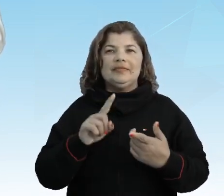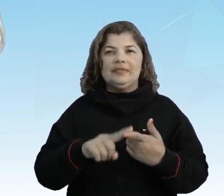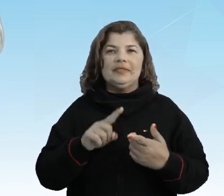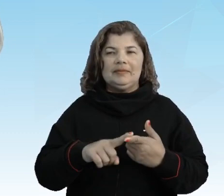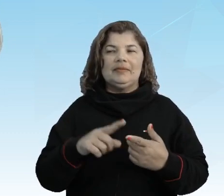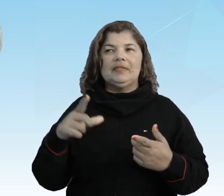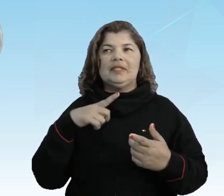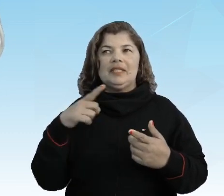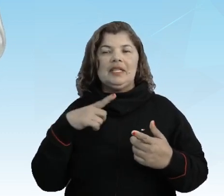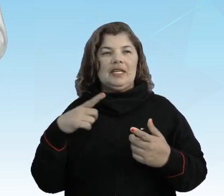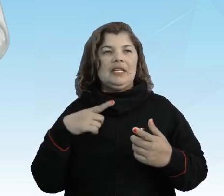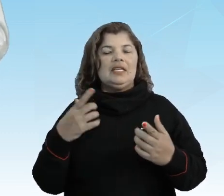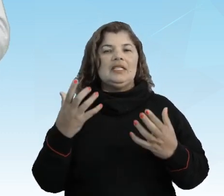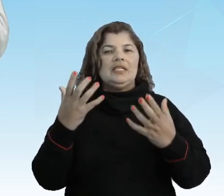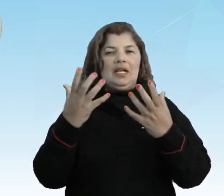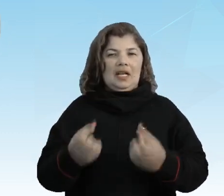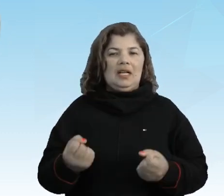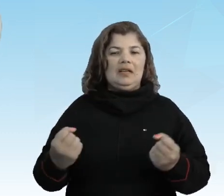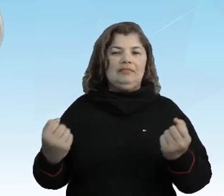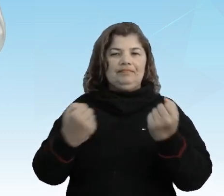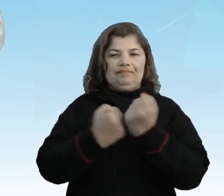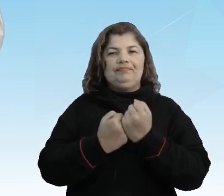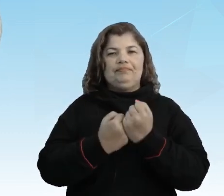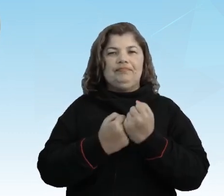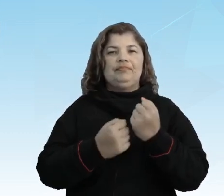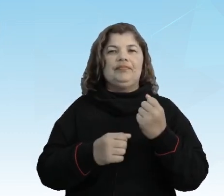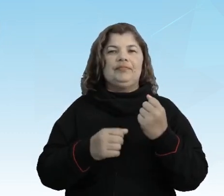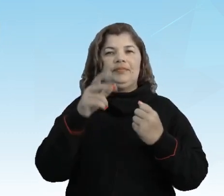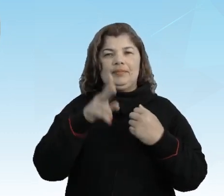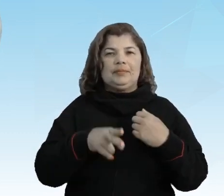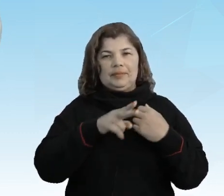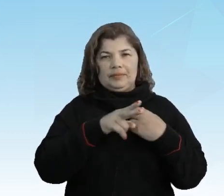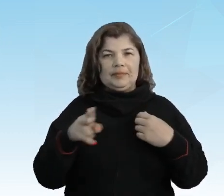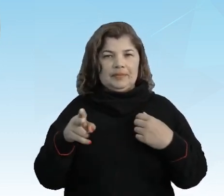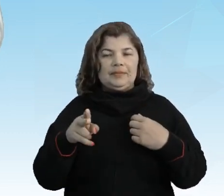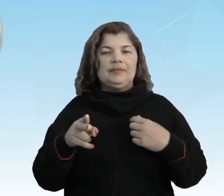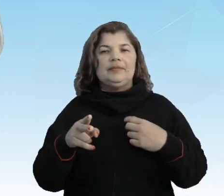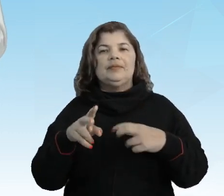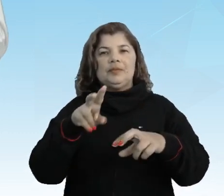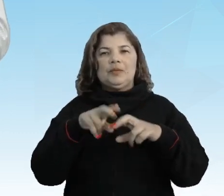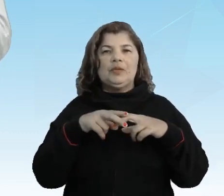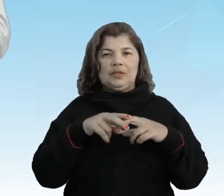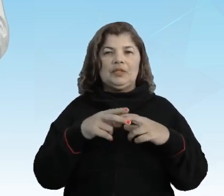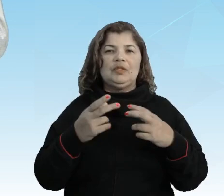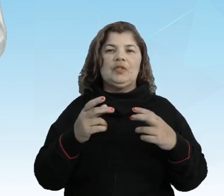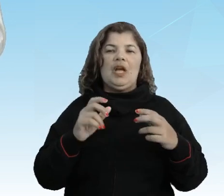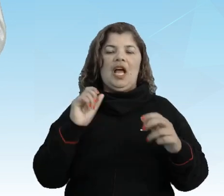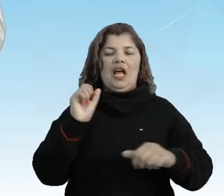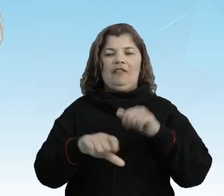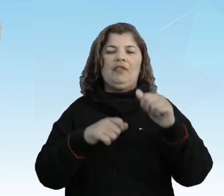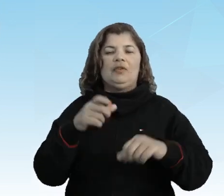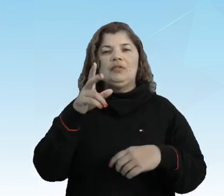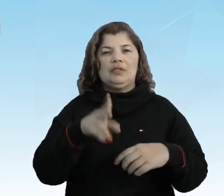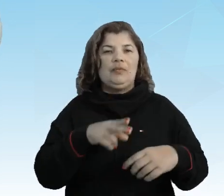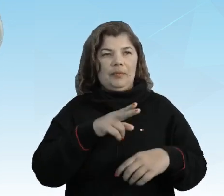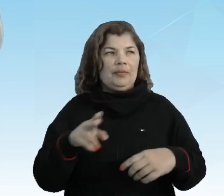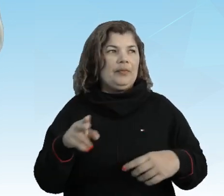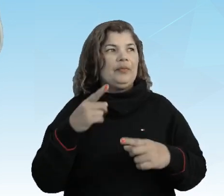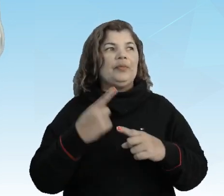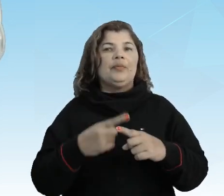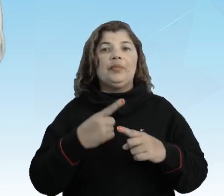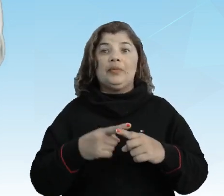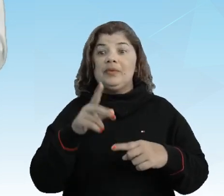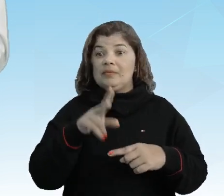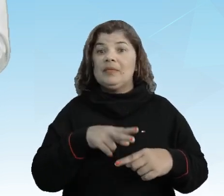que teve a adesão do clero. Do clero, né? Principalmente dos padres. Por isso conhecida como Revolução dos Padres. Por quê? Porque os